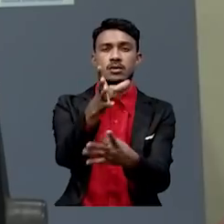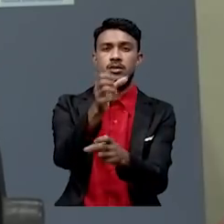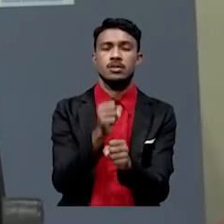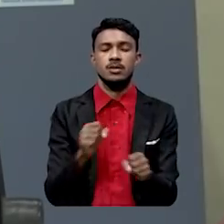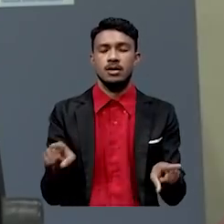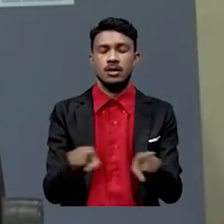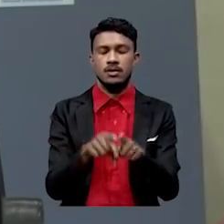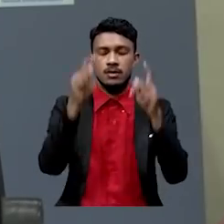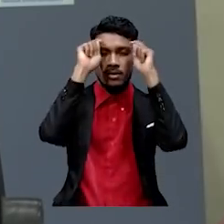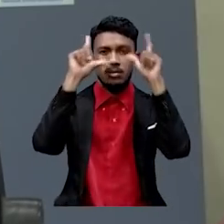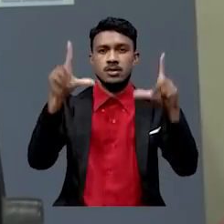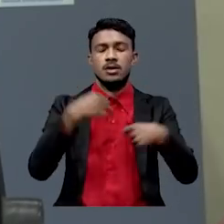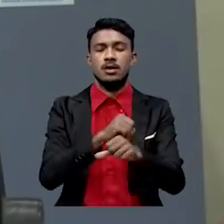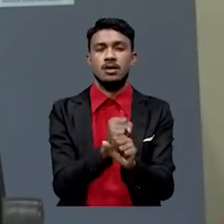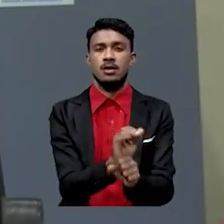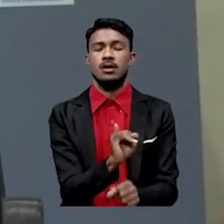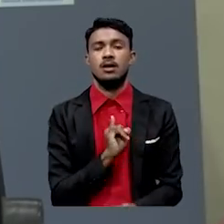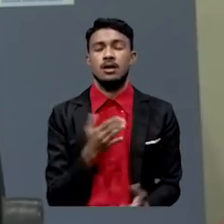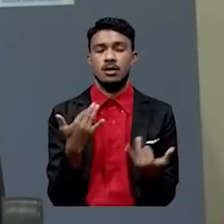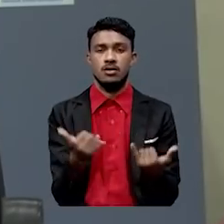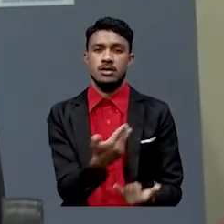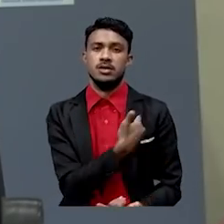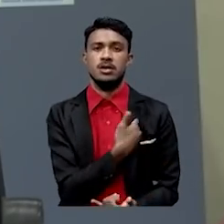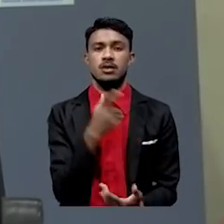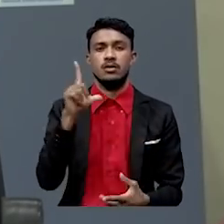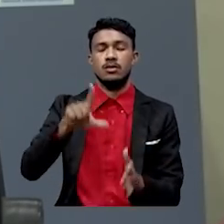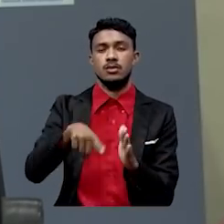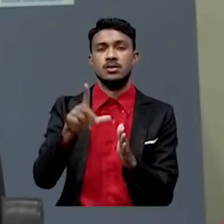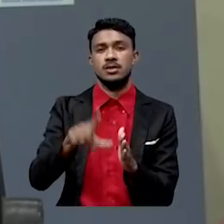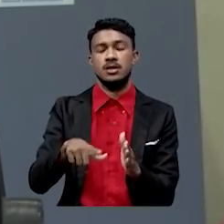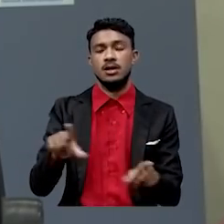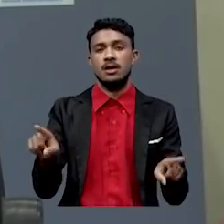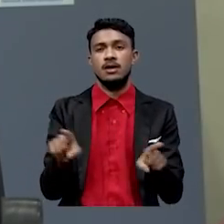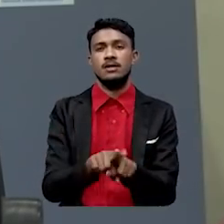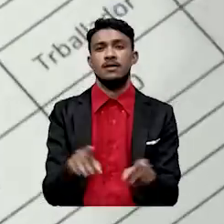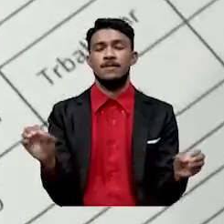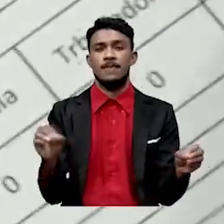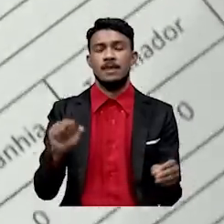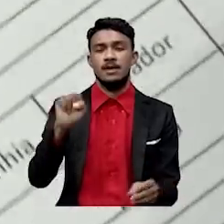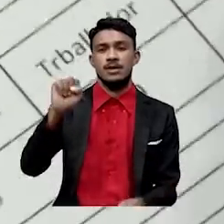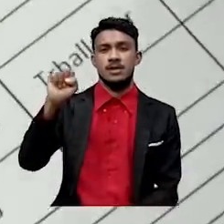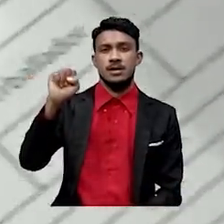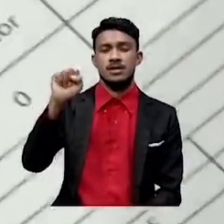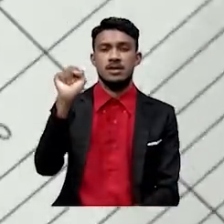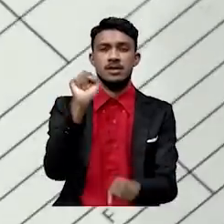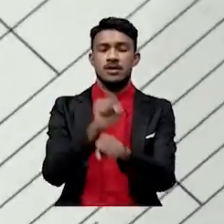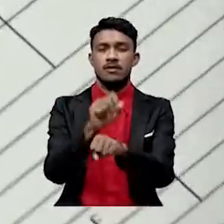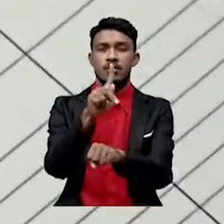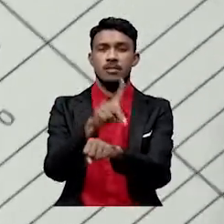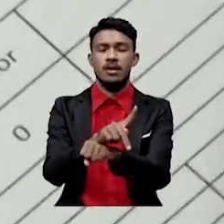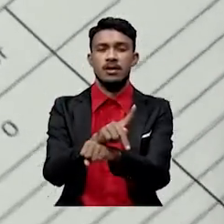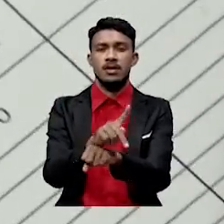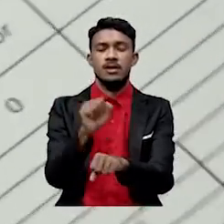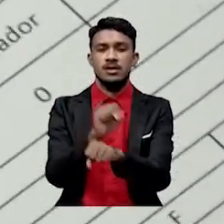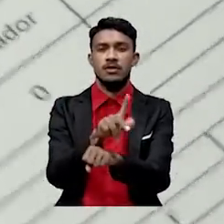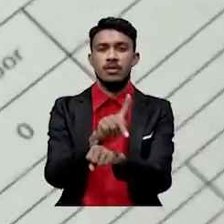dá tamo se dá tamo botere na halo os dekata or sira ia liure ma anu ke se pope masa la se pope la mesa halo idana mai be se pope nene